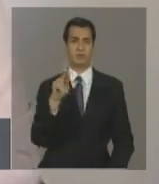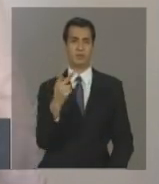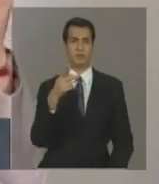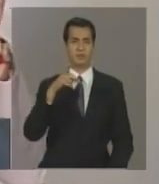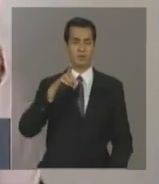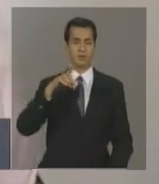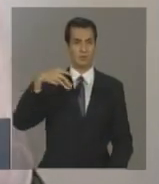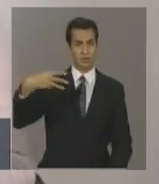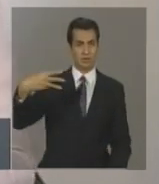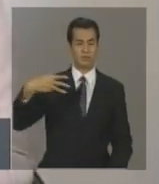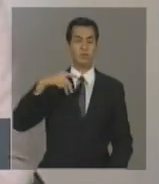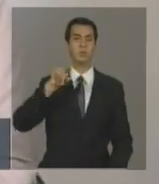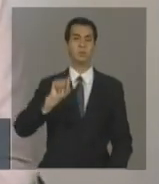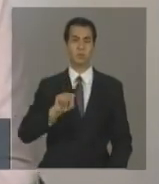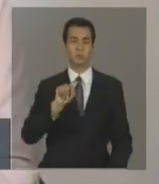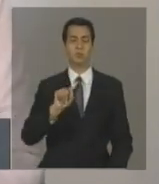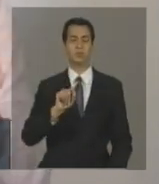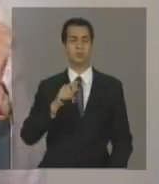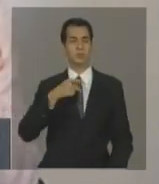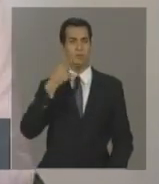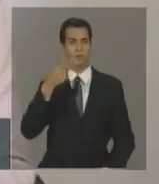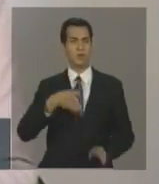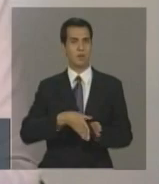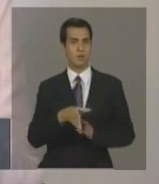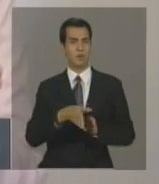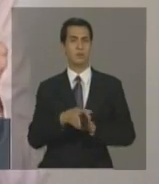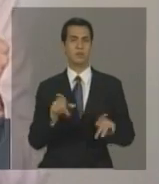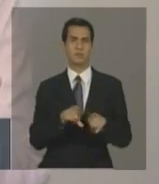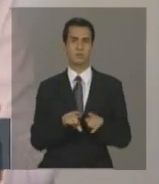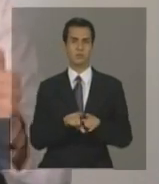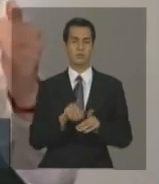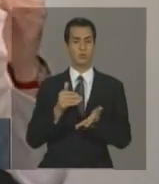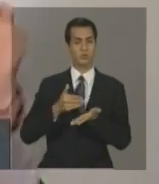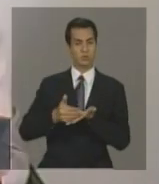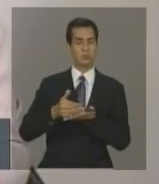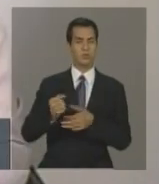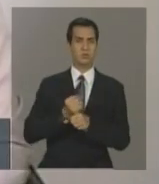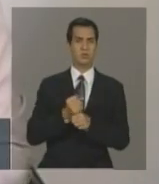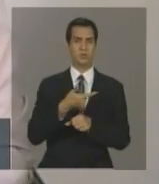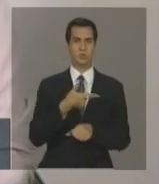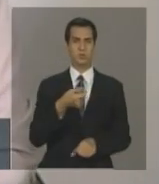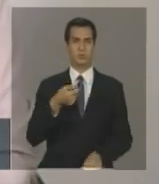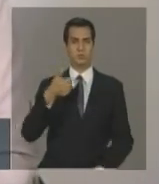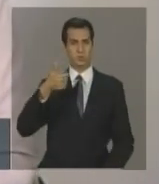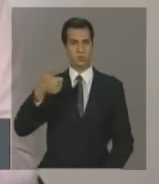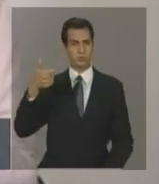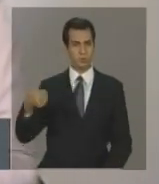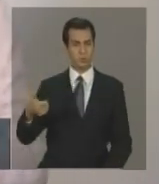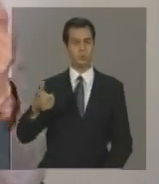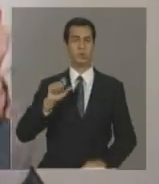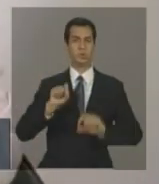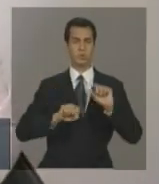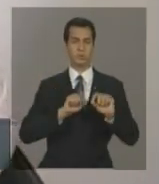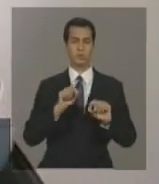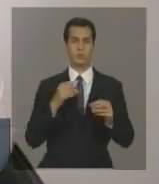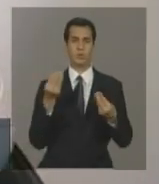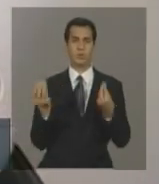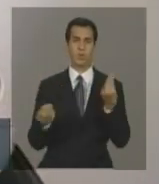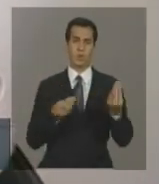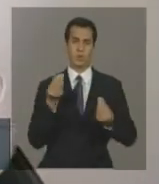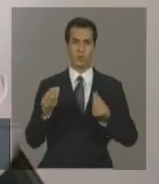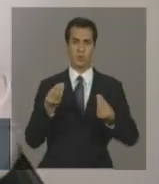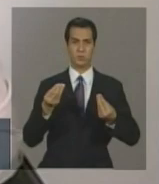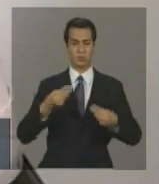e nós já iniciamos, em 2011 tivemos uma dedicação importante a esta política, que é com o Ministério